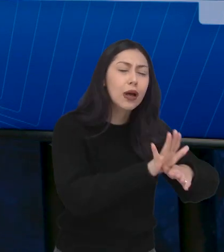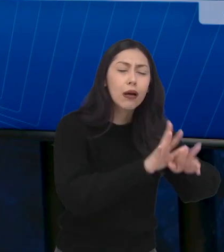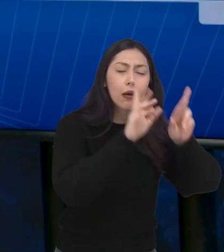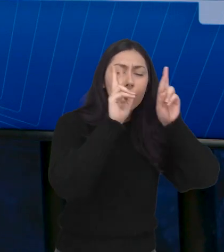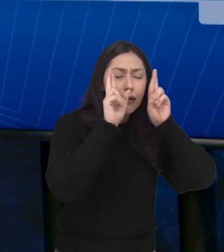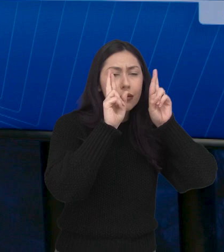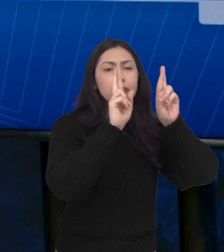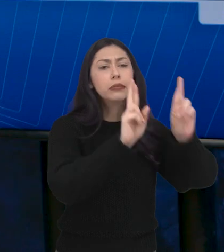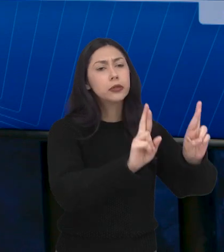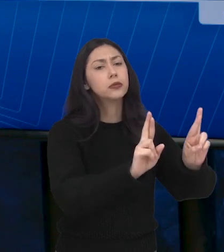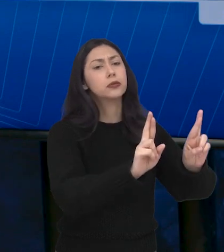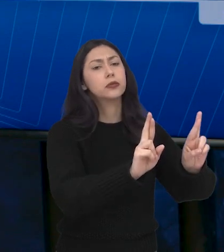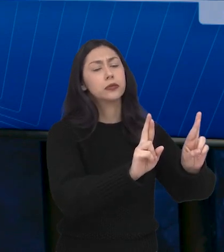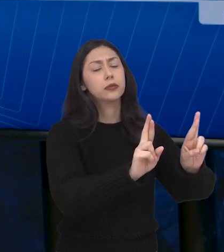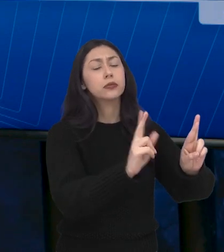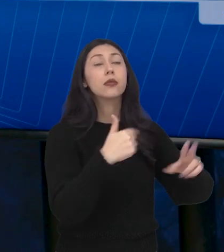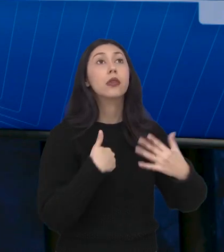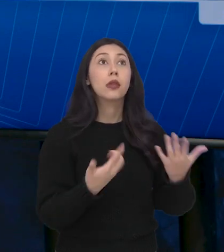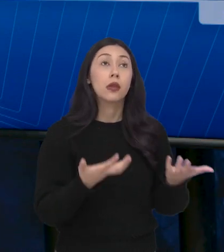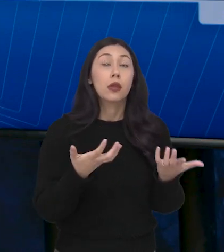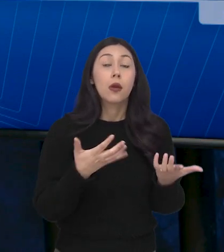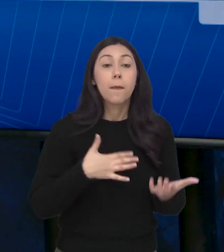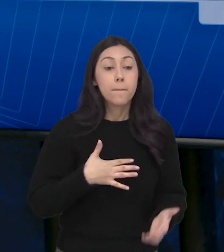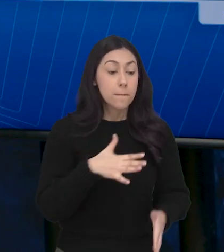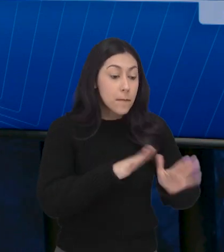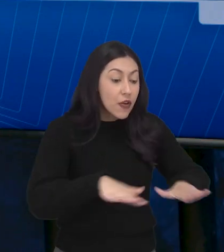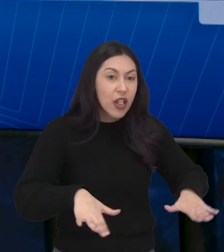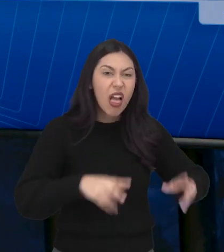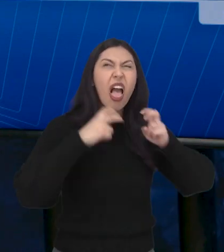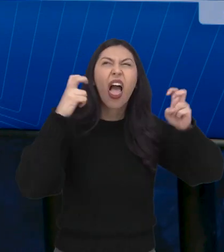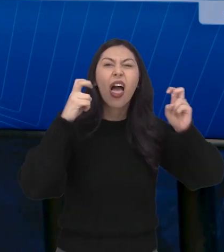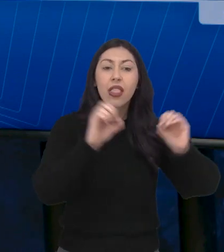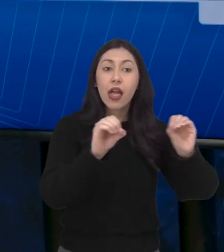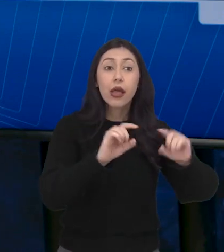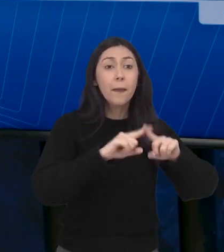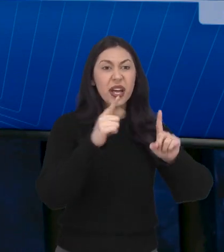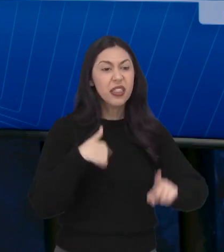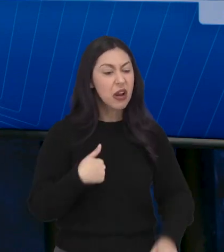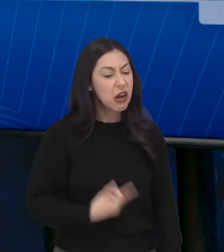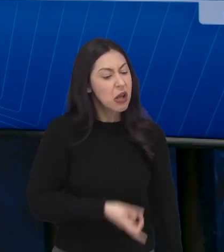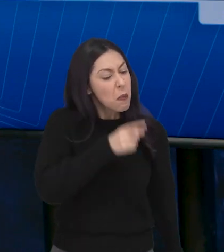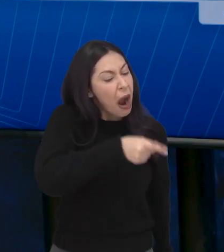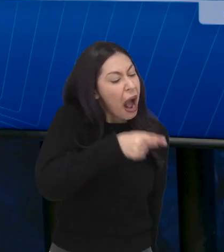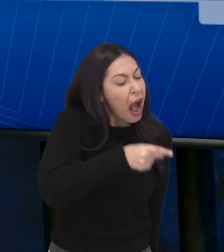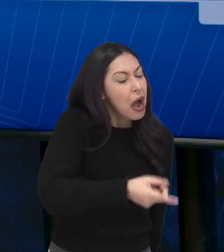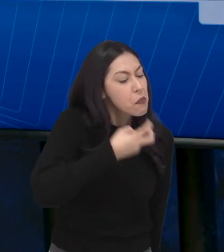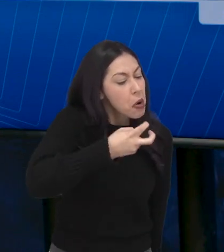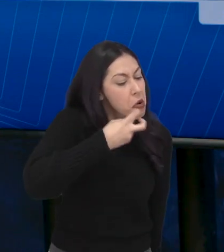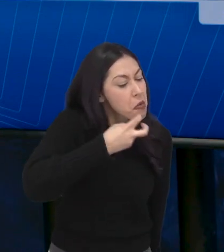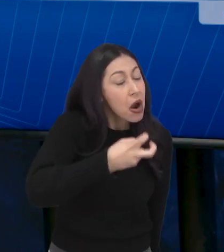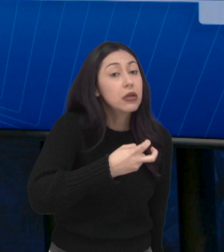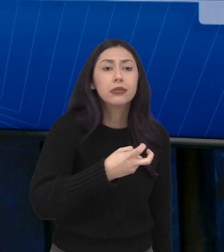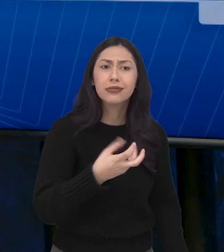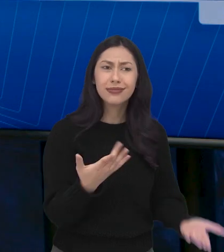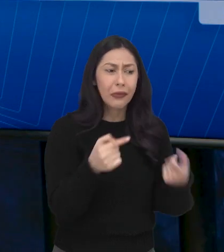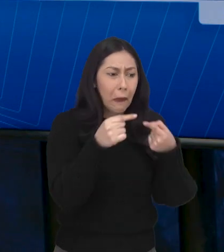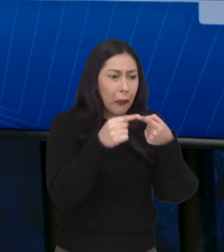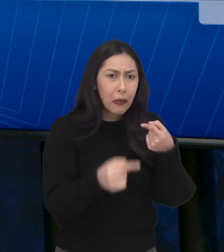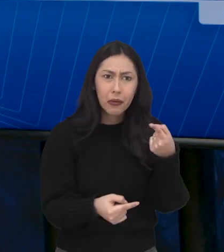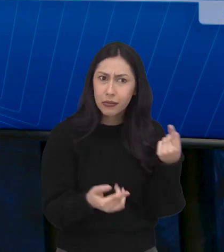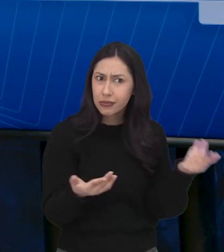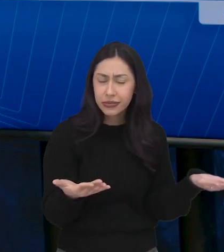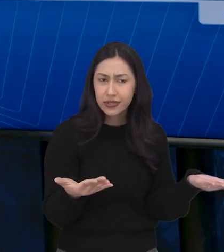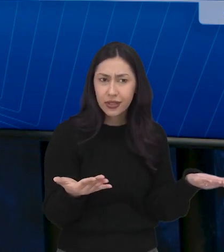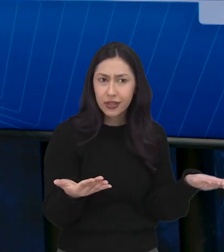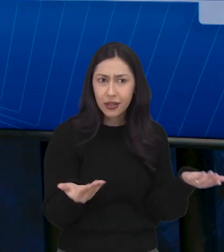mais respeitosa. Então, assim, eu quero que o meu filho não grite, mas eu grito com ele. Então, assim, é incoerente,